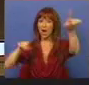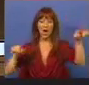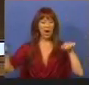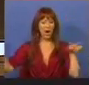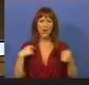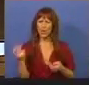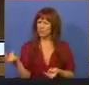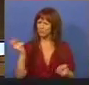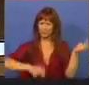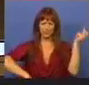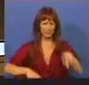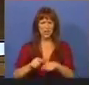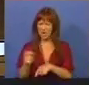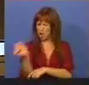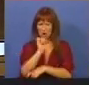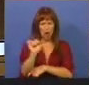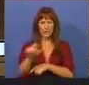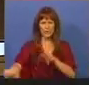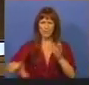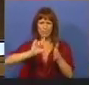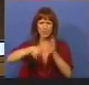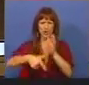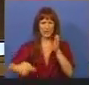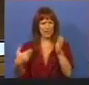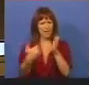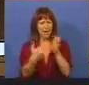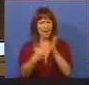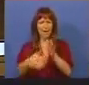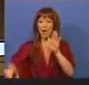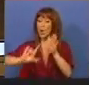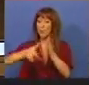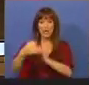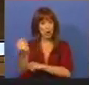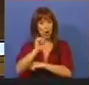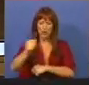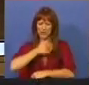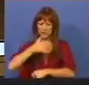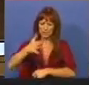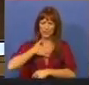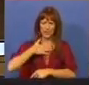têm insurgido contra este projeto, que é um projeto contra o